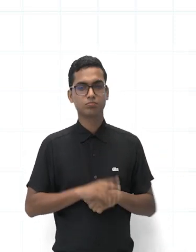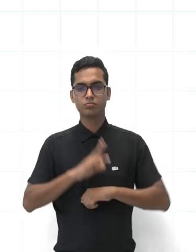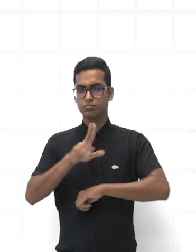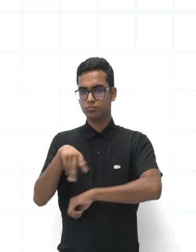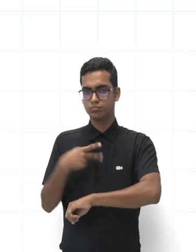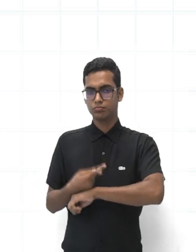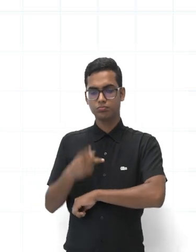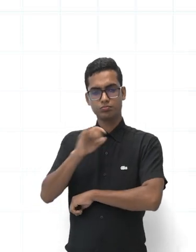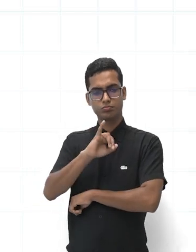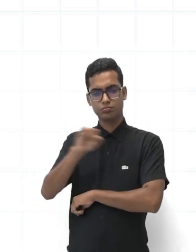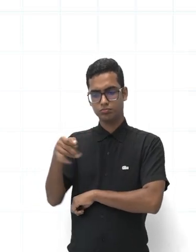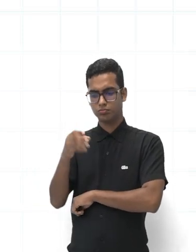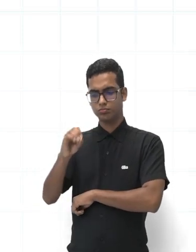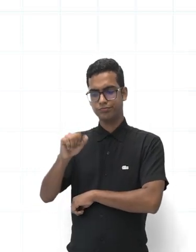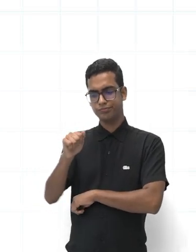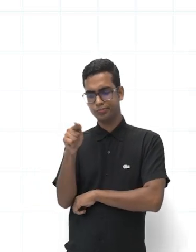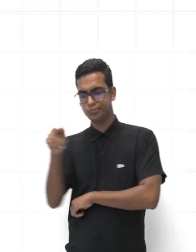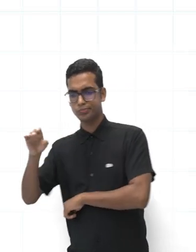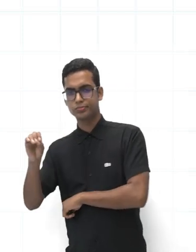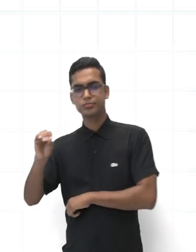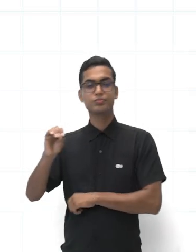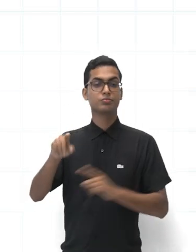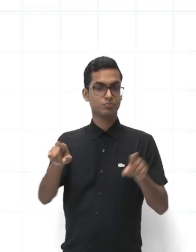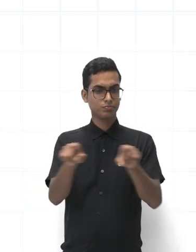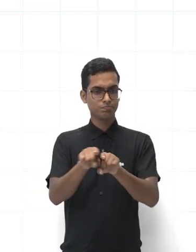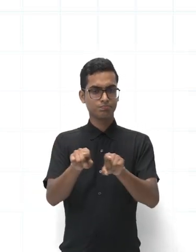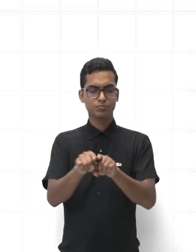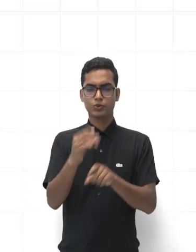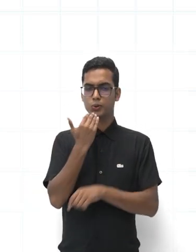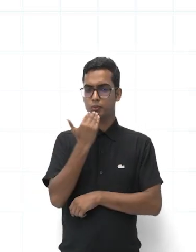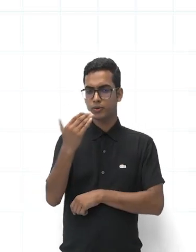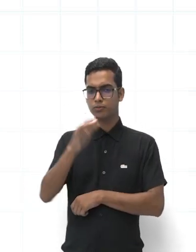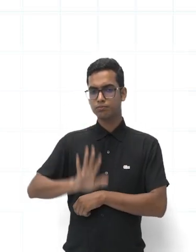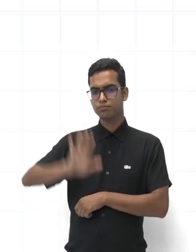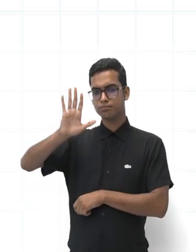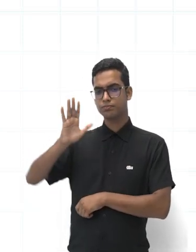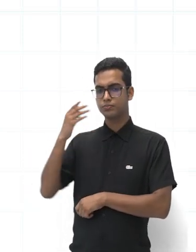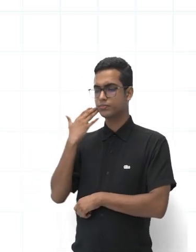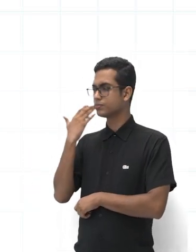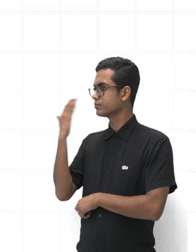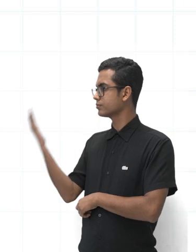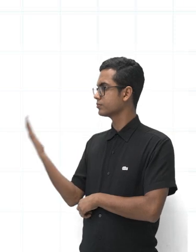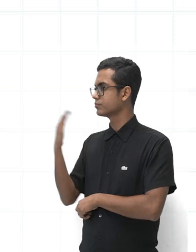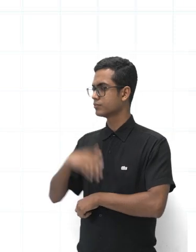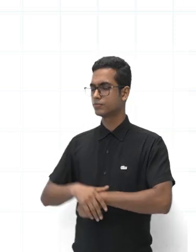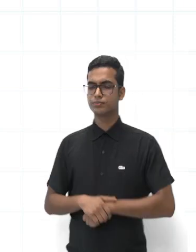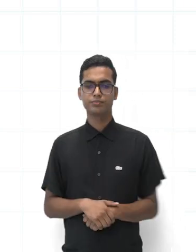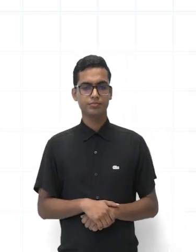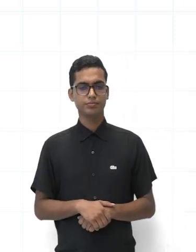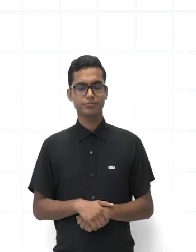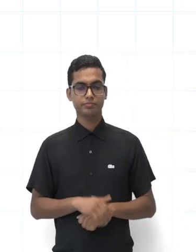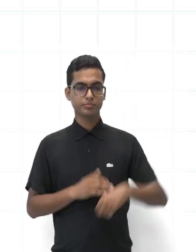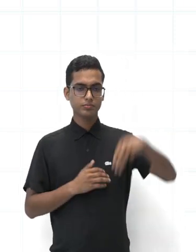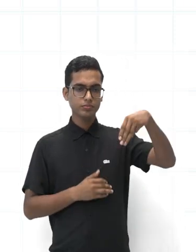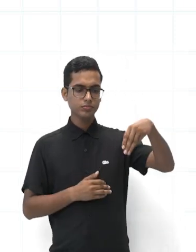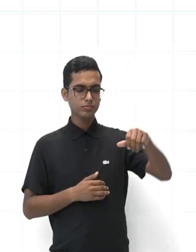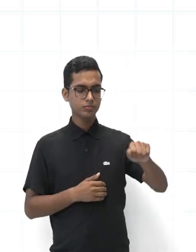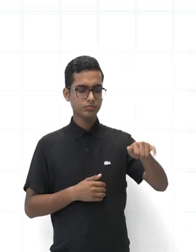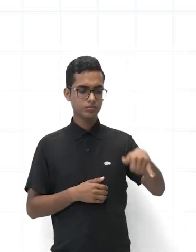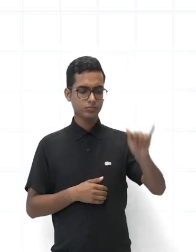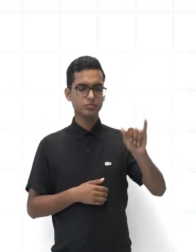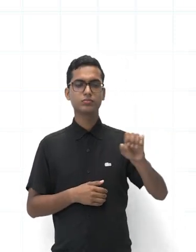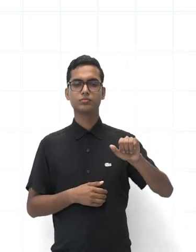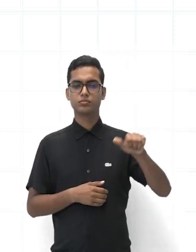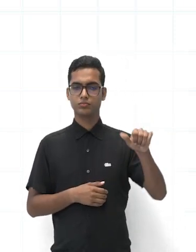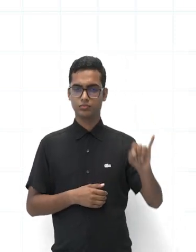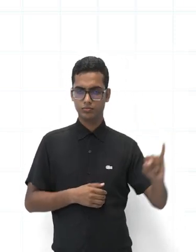João. O João vai pedir também. Como é que eu peço as coisas, eu peço permissão? Eu utilizo may I e na